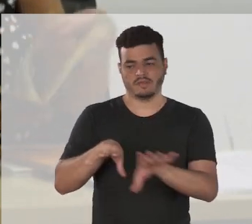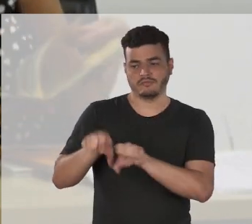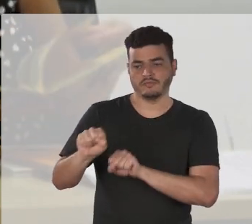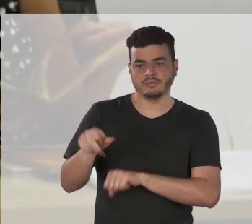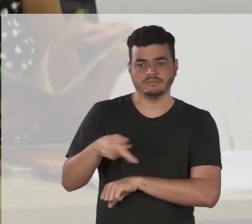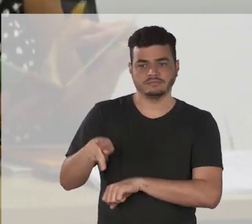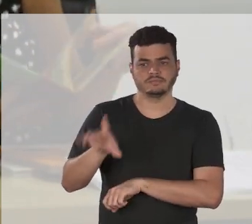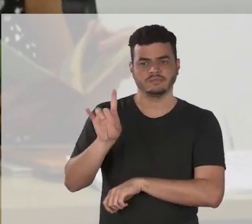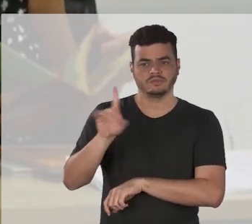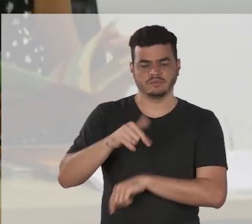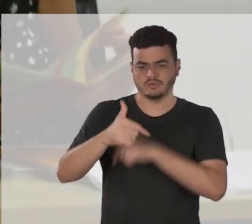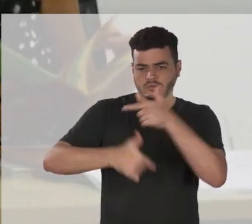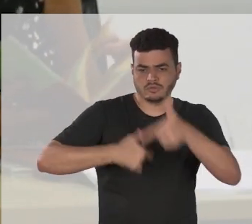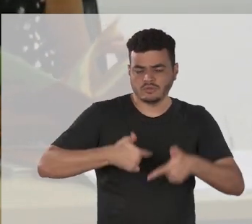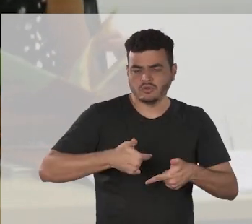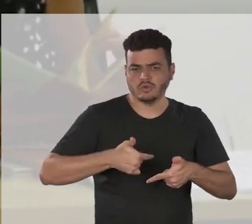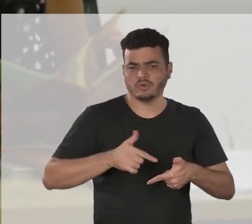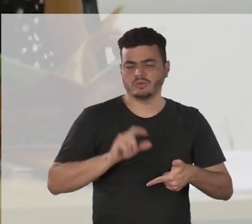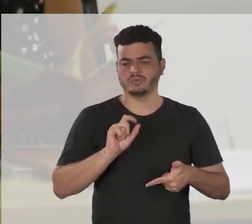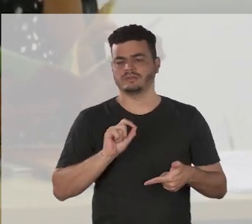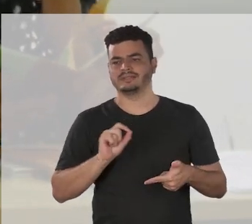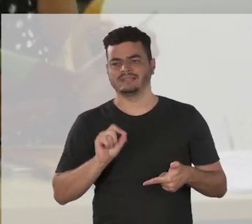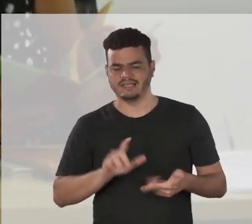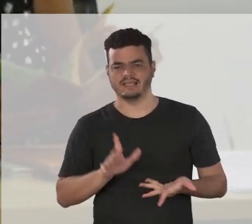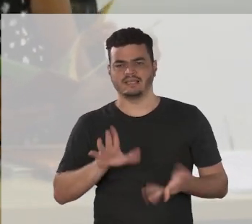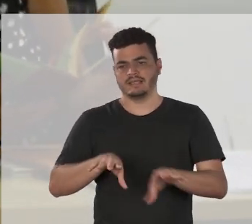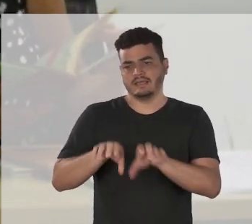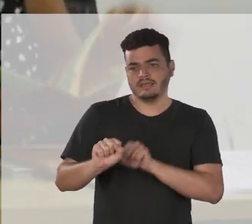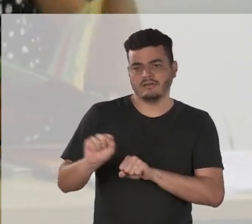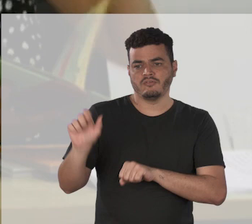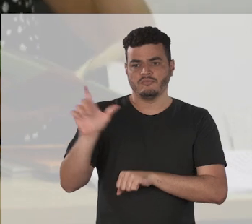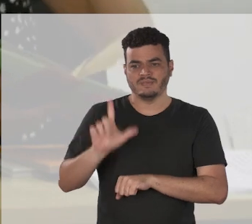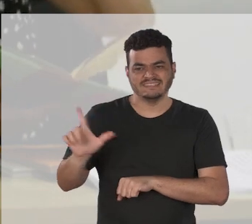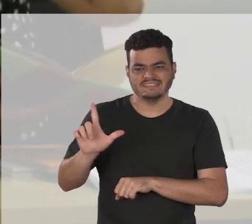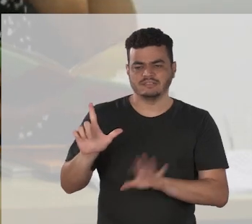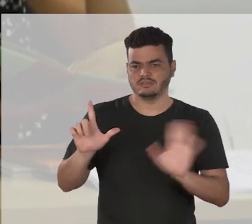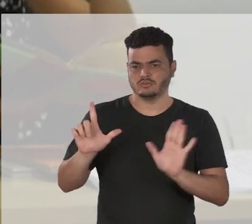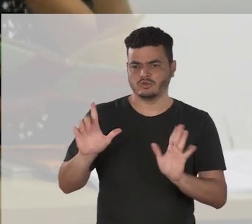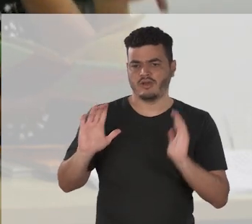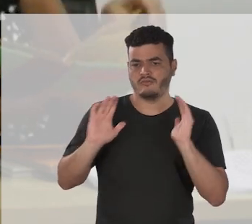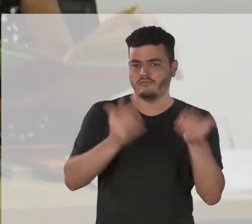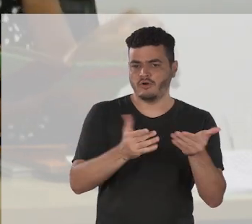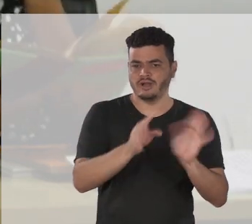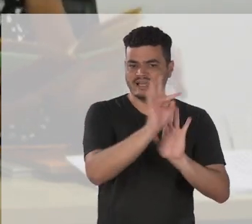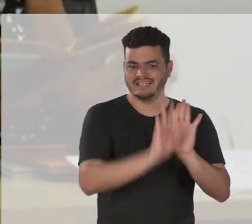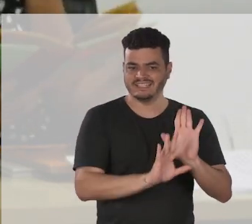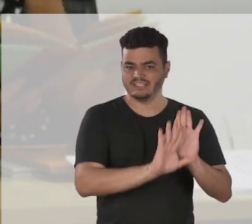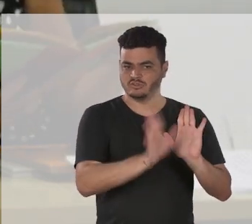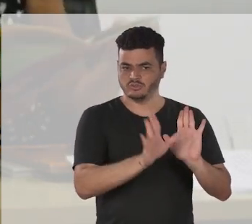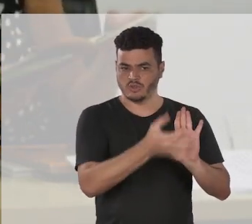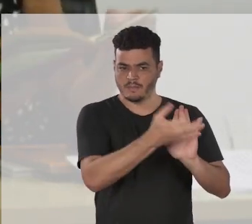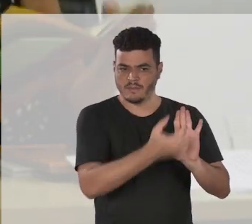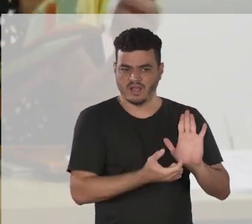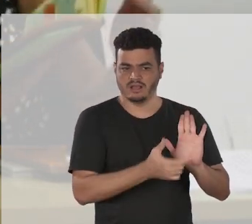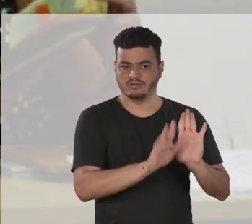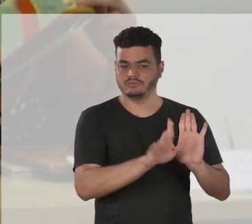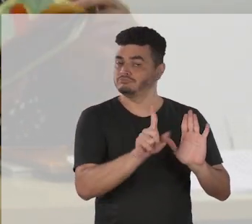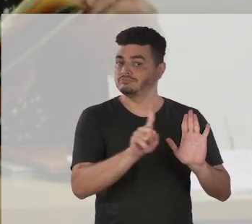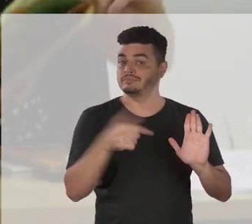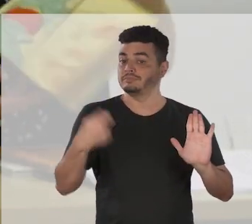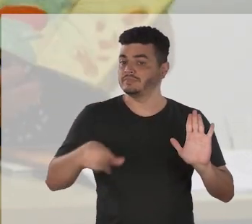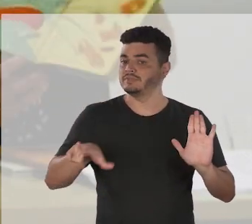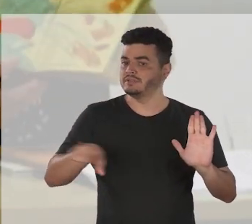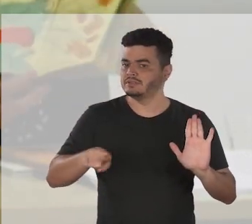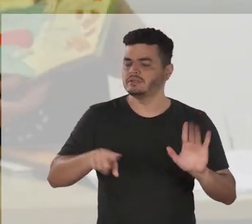docente, não apenas trabalhar a formação literária, focando no texto, mas também na